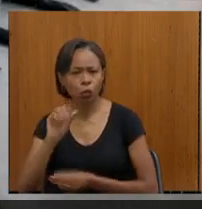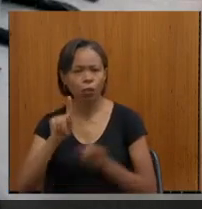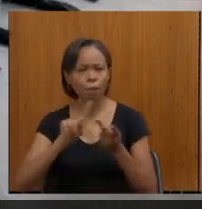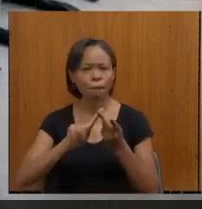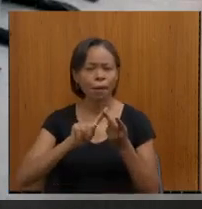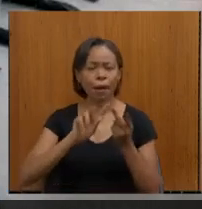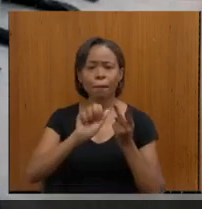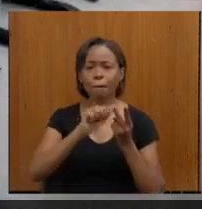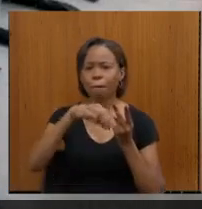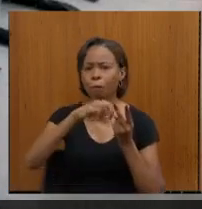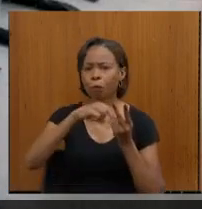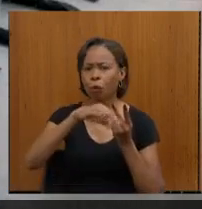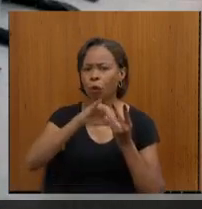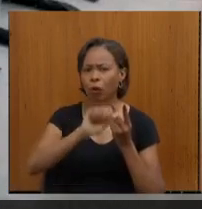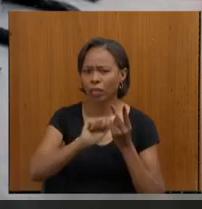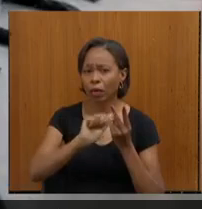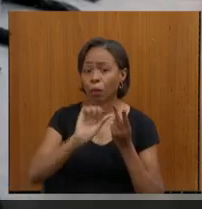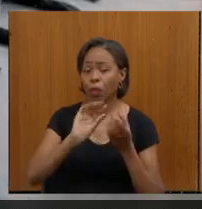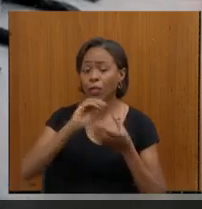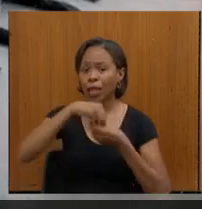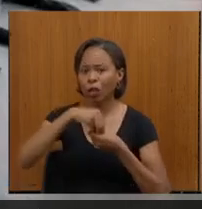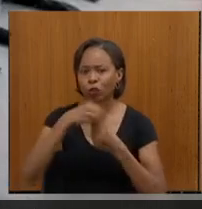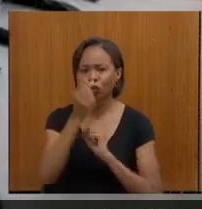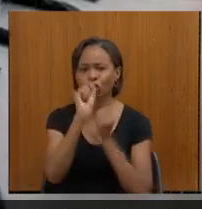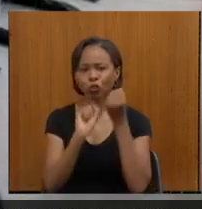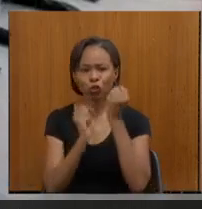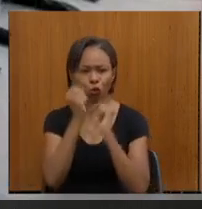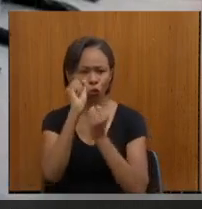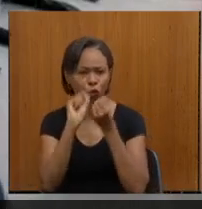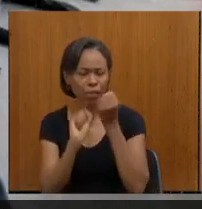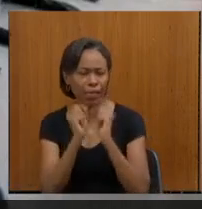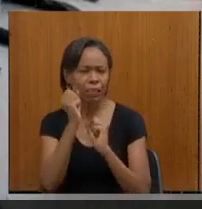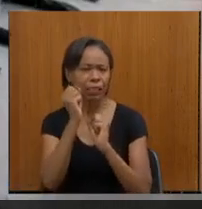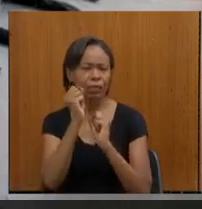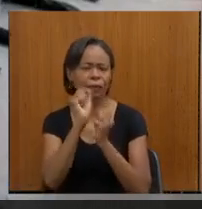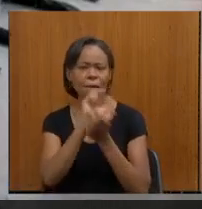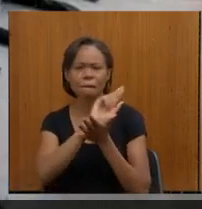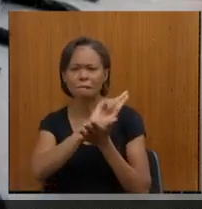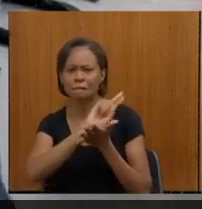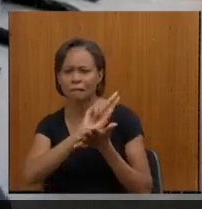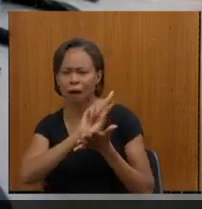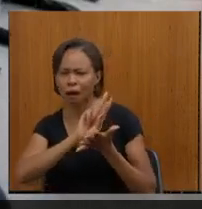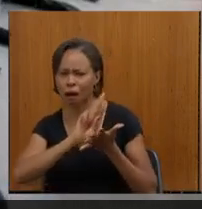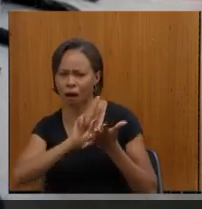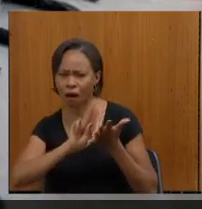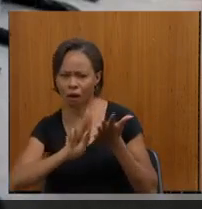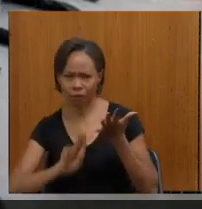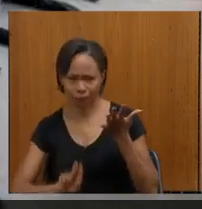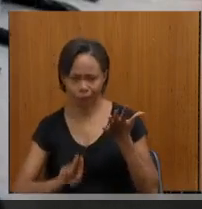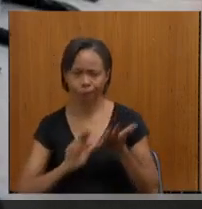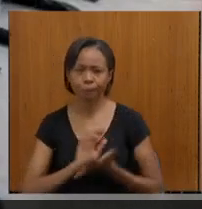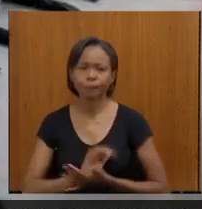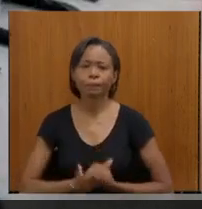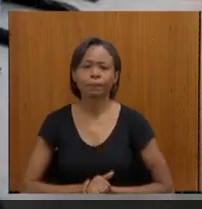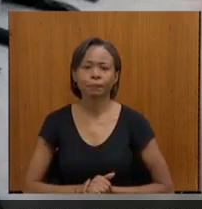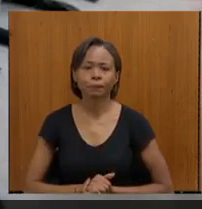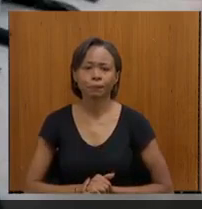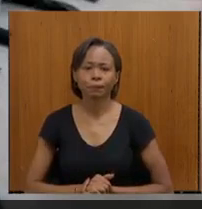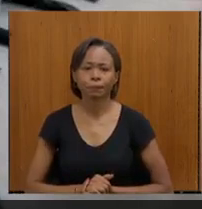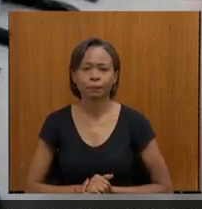nas industrias aqui vimos loja química petroquímica outra opção que acreditamos